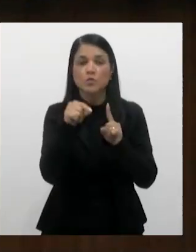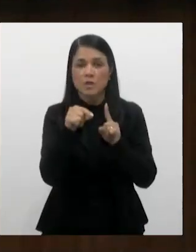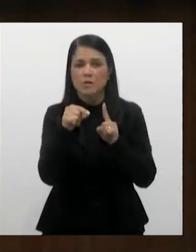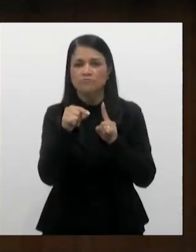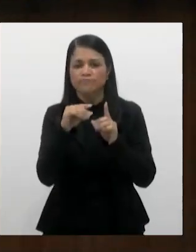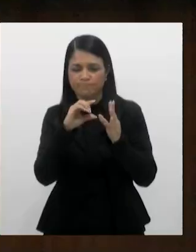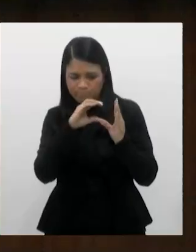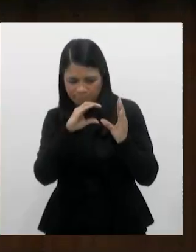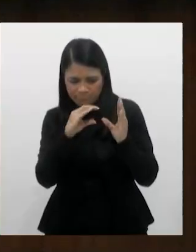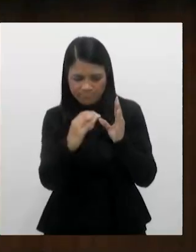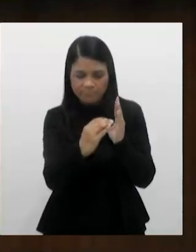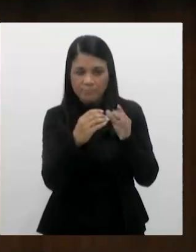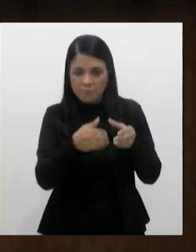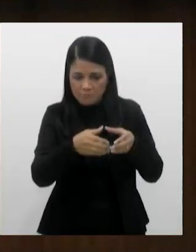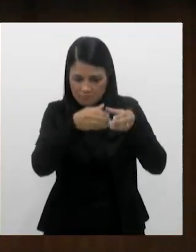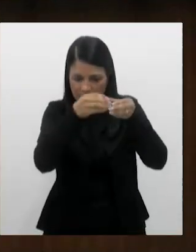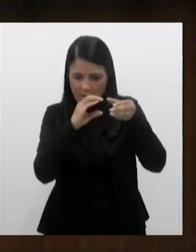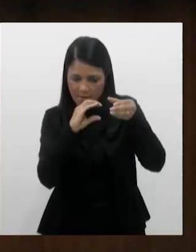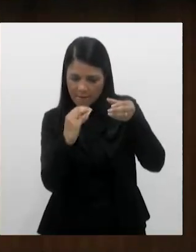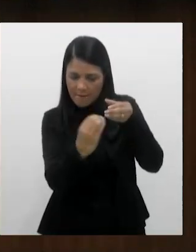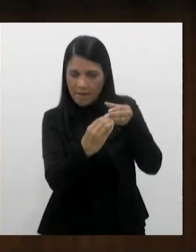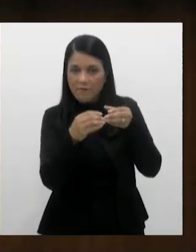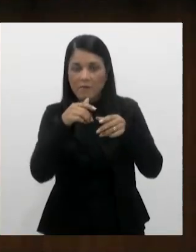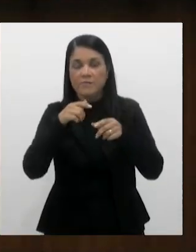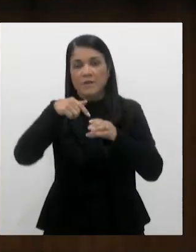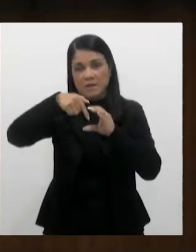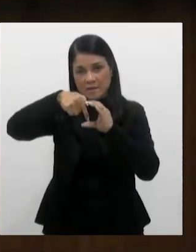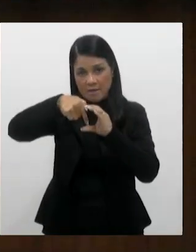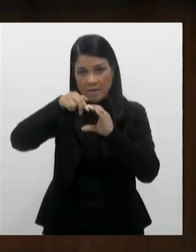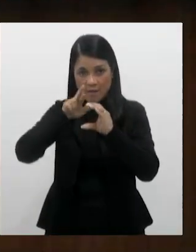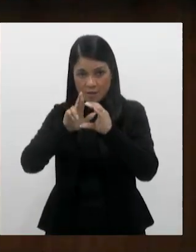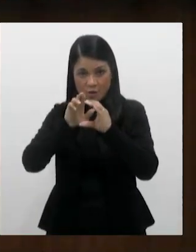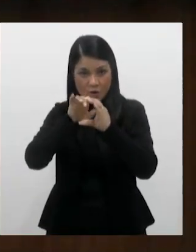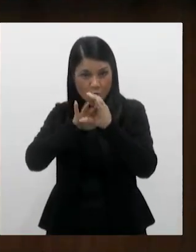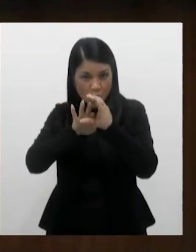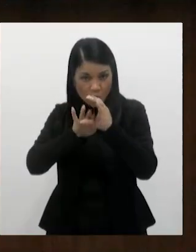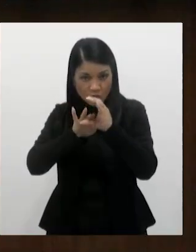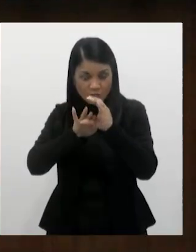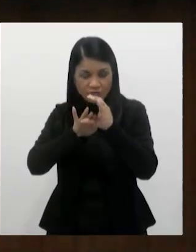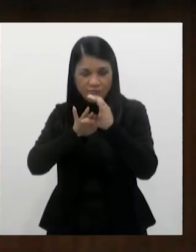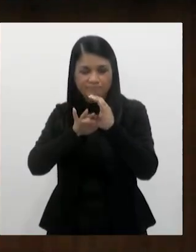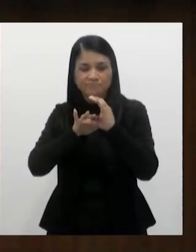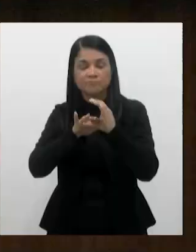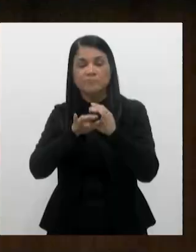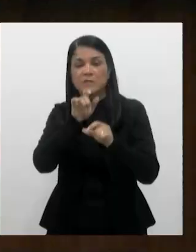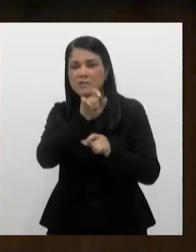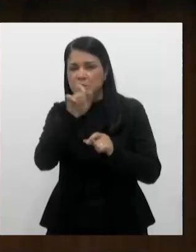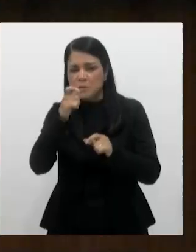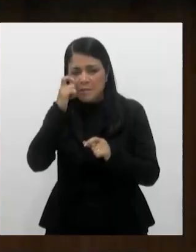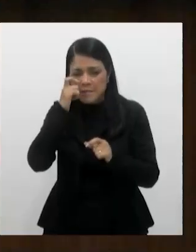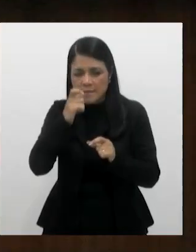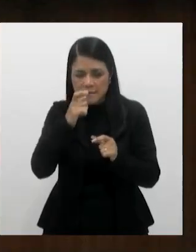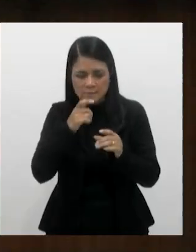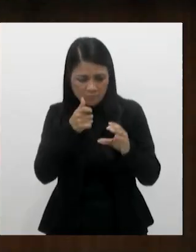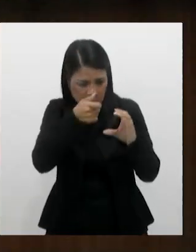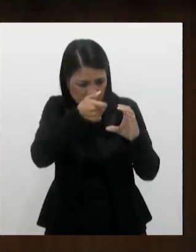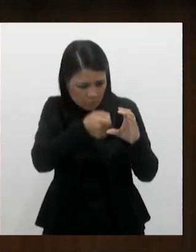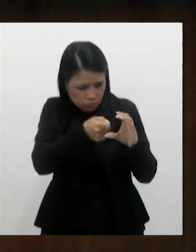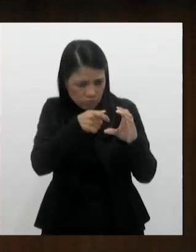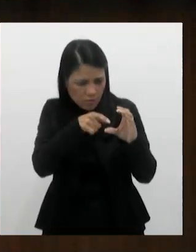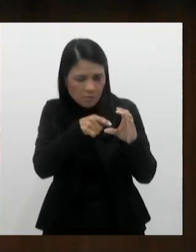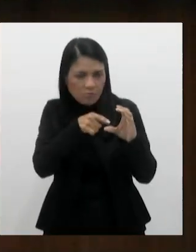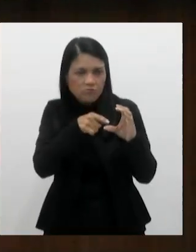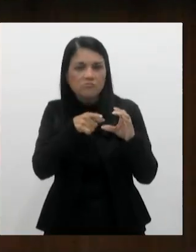os estabelecimentos possam ter esse QR Code à vista para quem possa se interessar, acessar, ver que